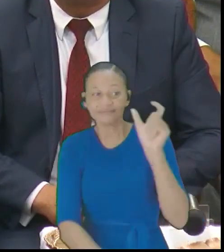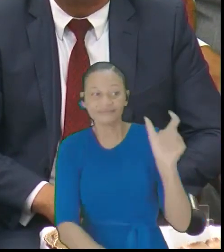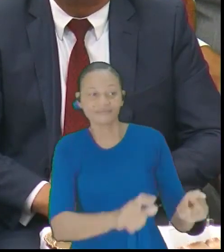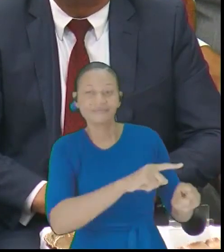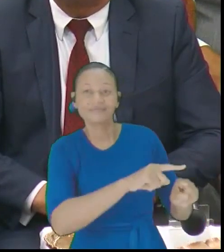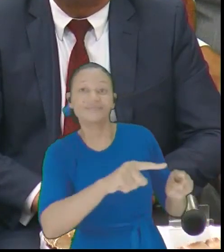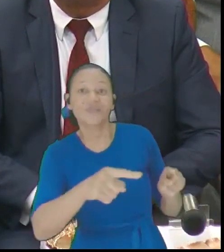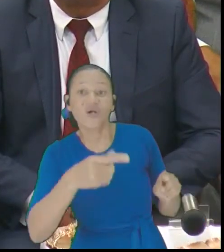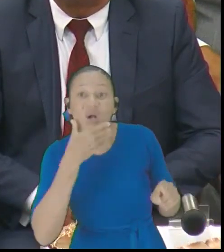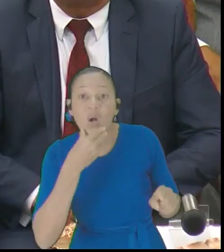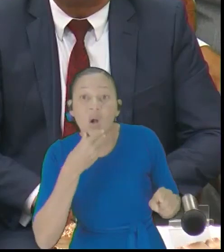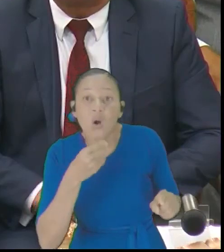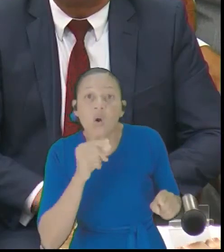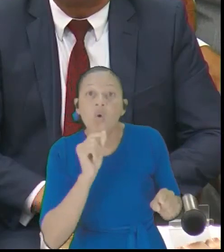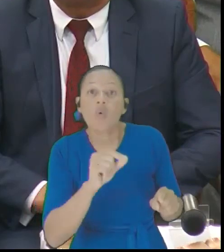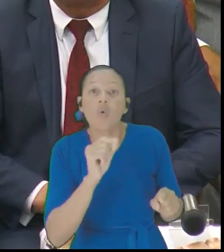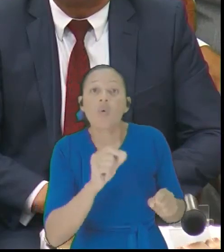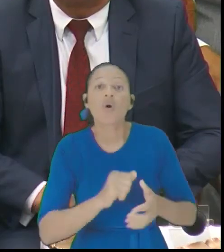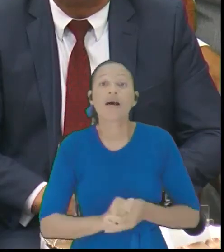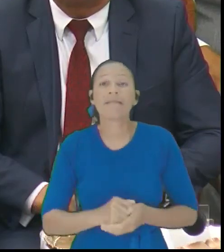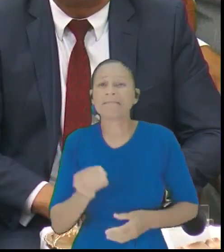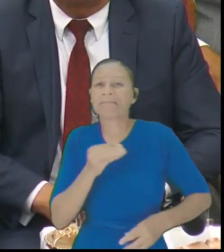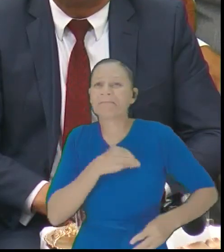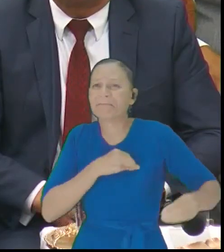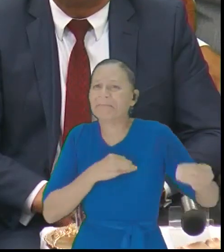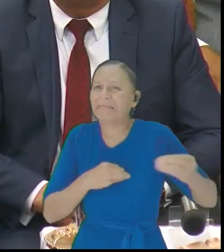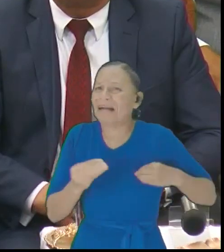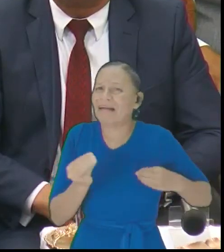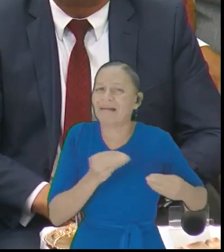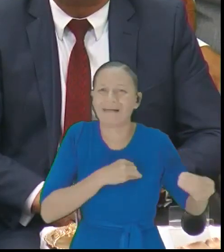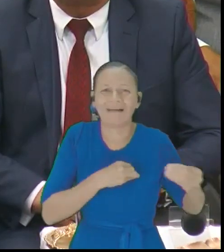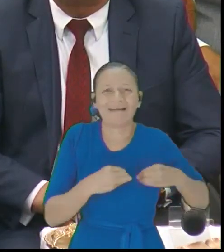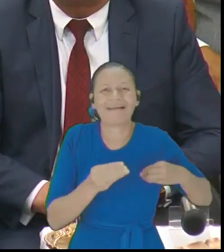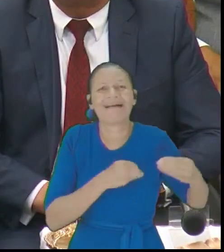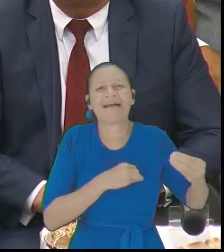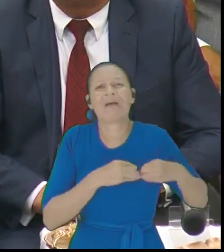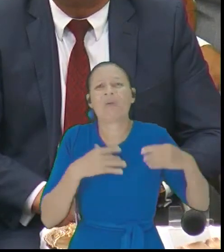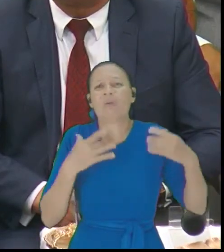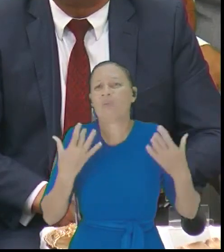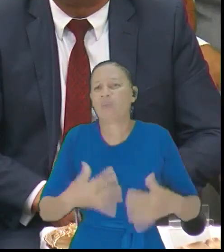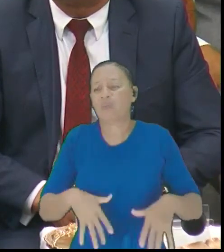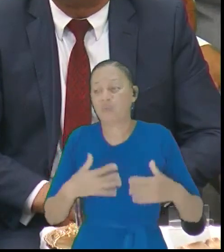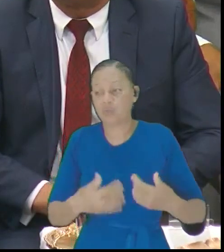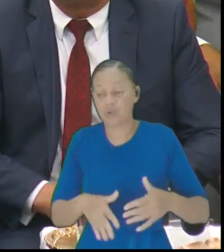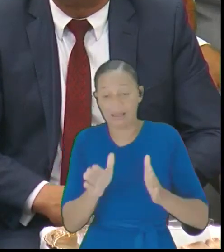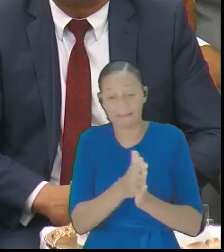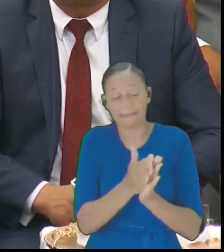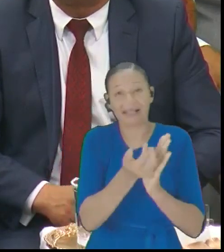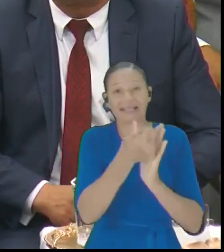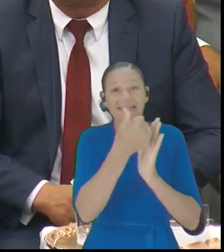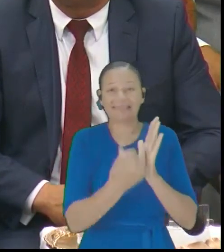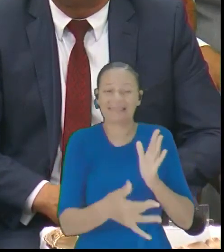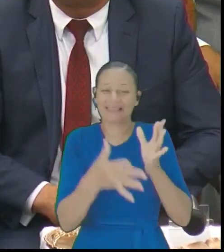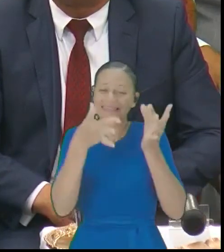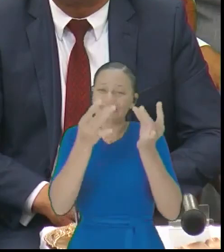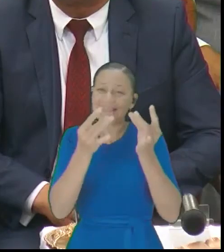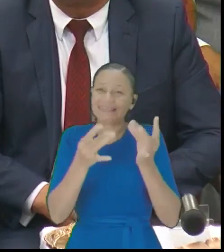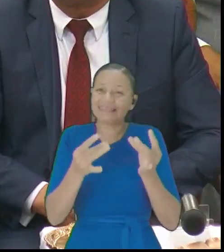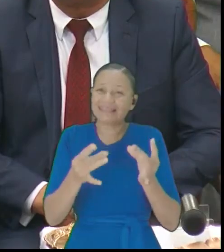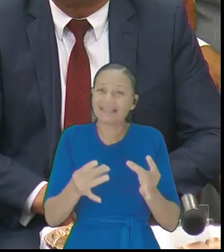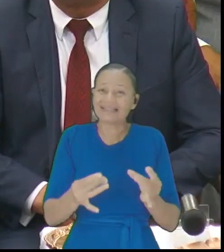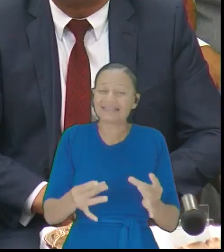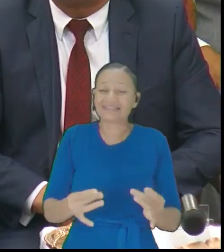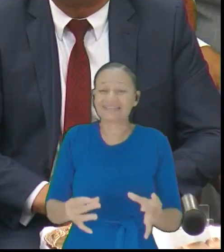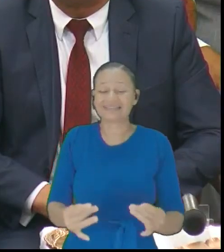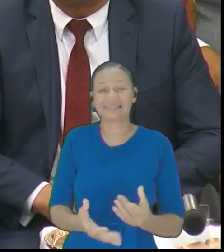terra grandes pecadores. A Bíblia dá detalhe, diante de Deus. Quer